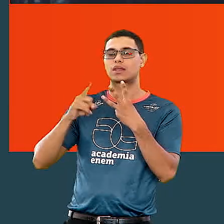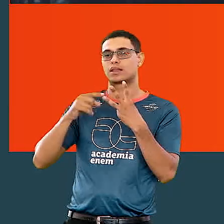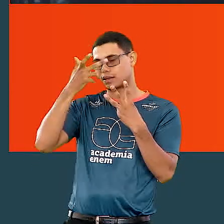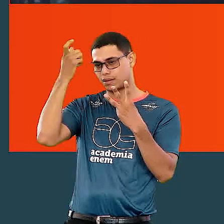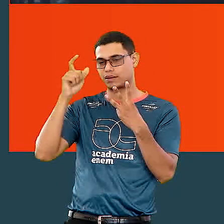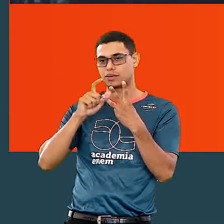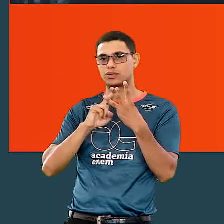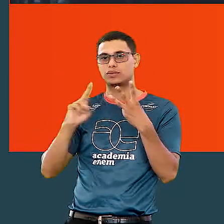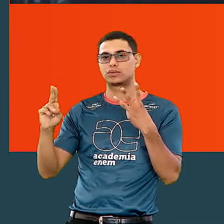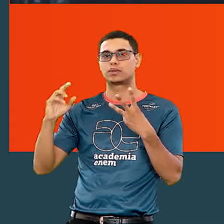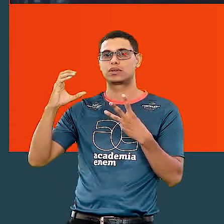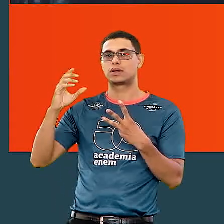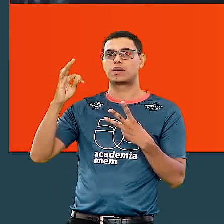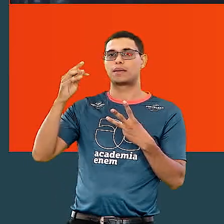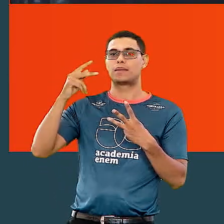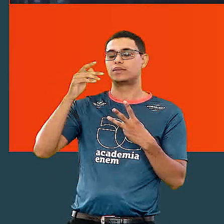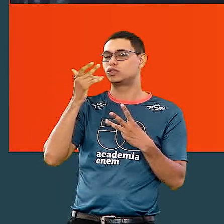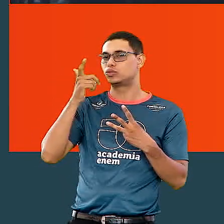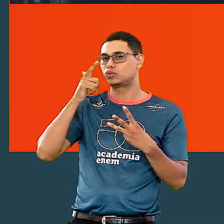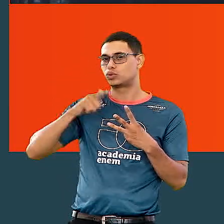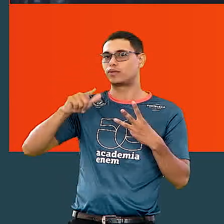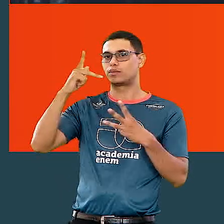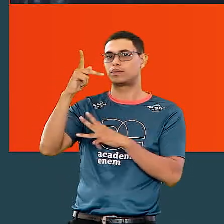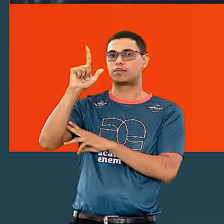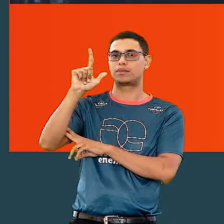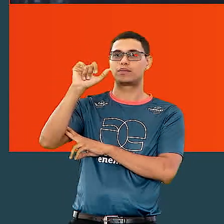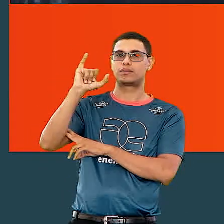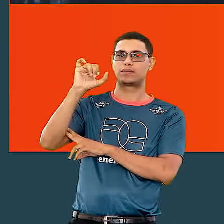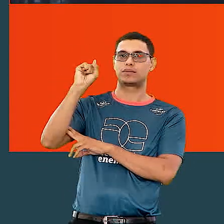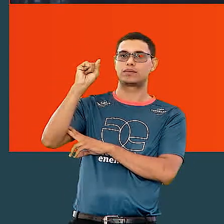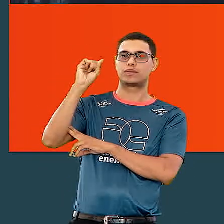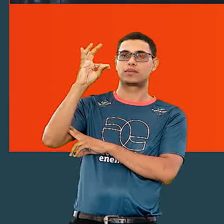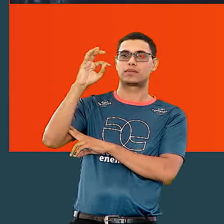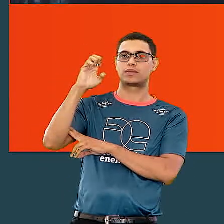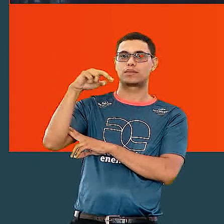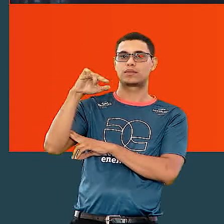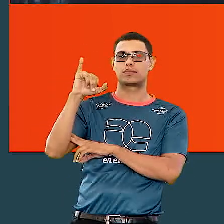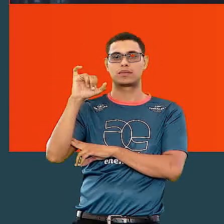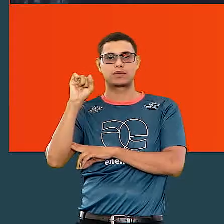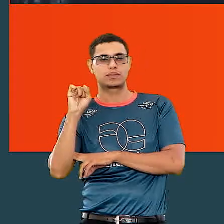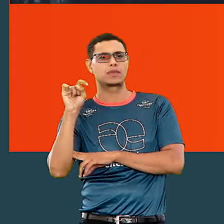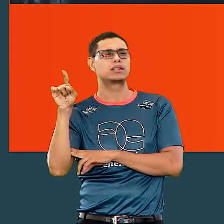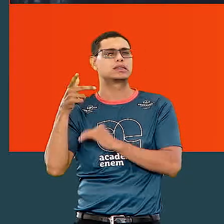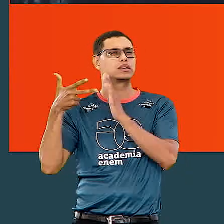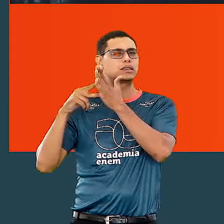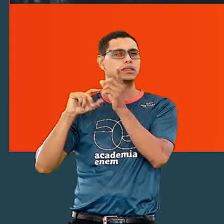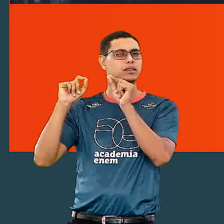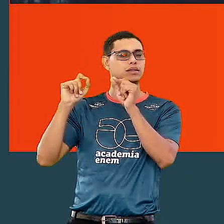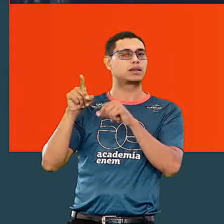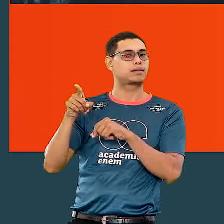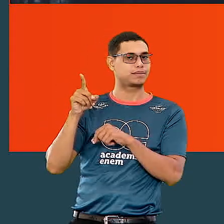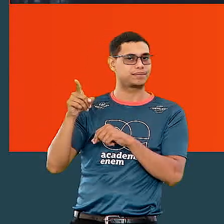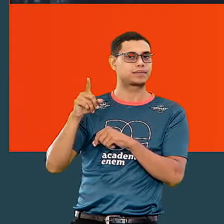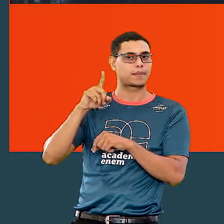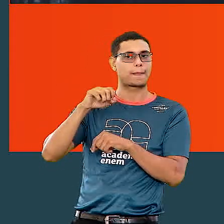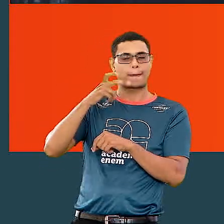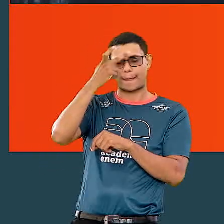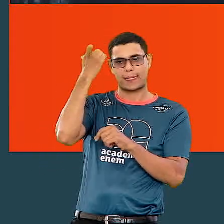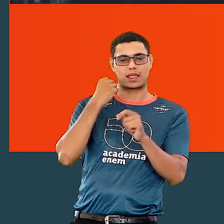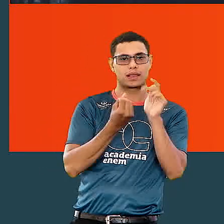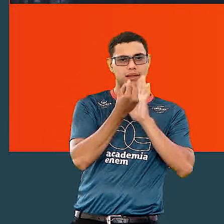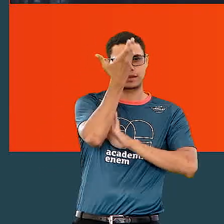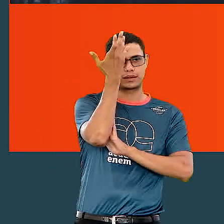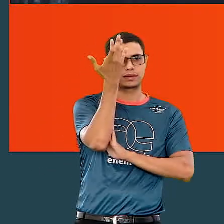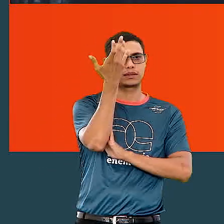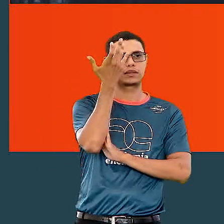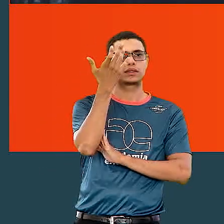de Clístenes. Anota aí, ó, Clístenes. O que é que tem ele, Isaac? Ele é o cara que vai criar um negócio chamado